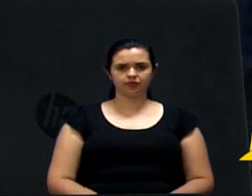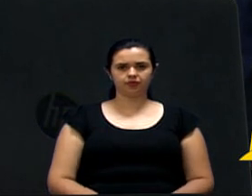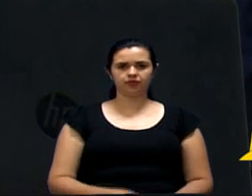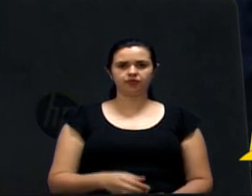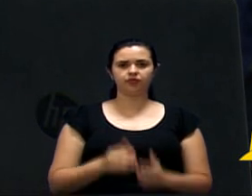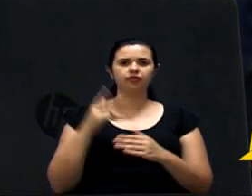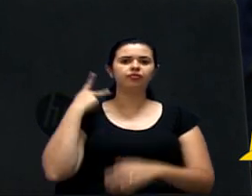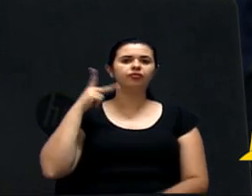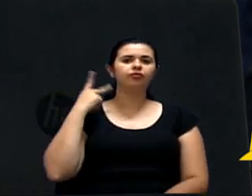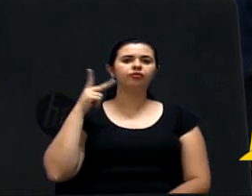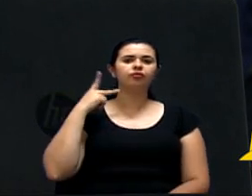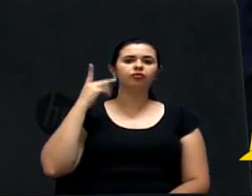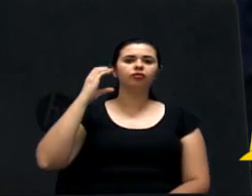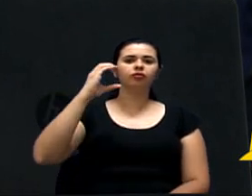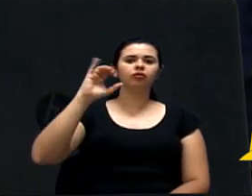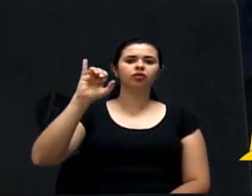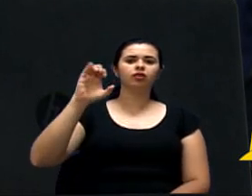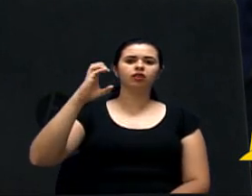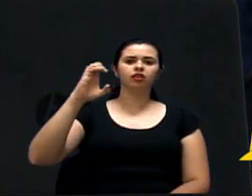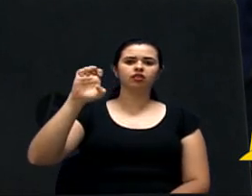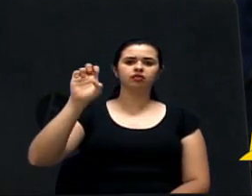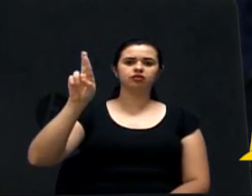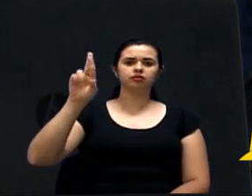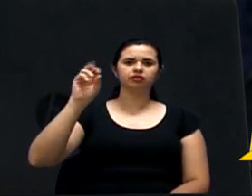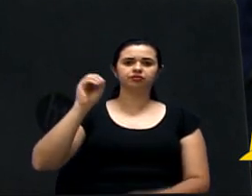Vereador Cícero, o voto, por favor.